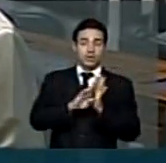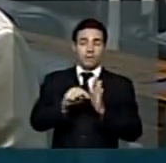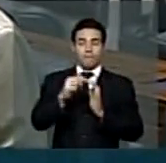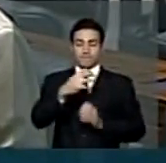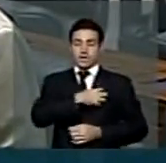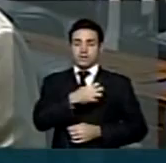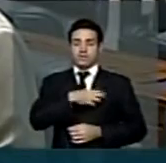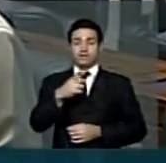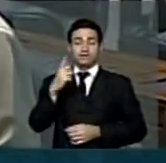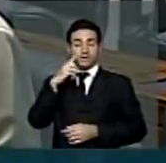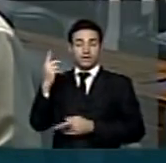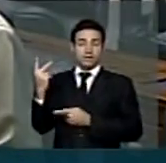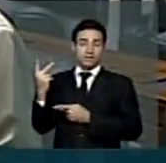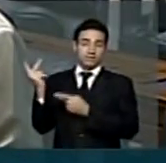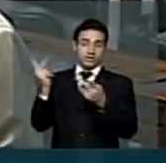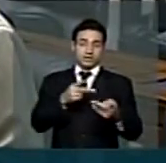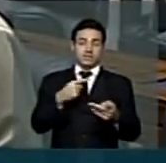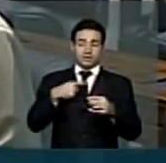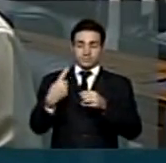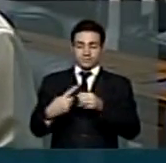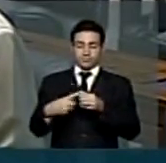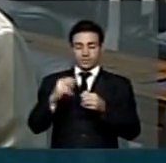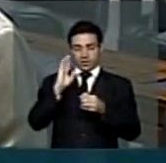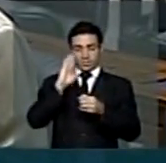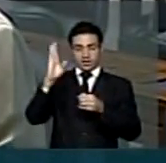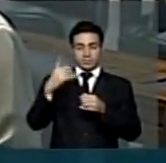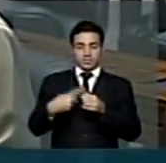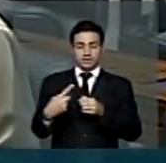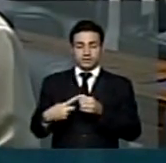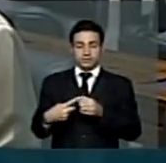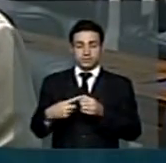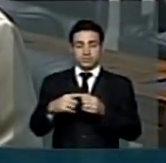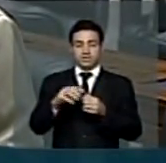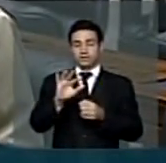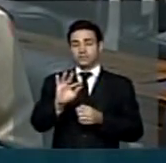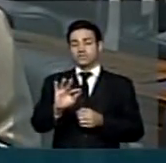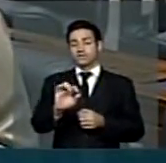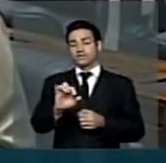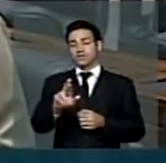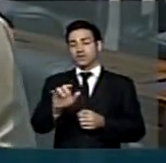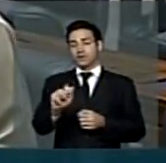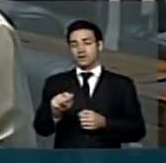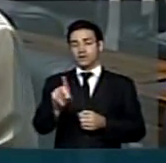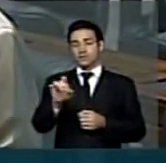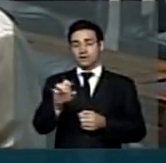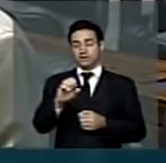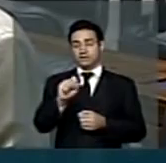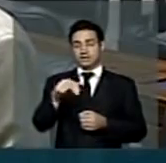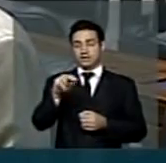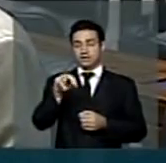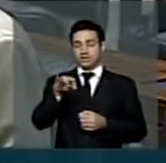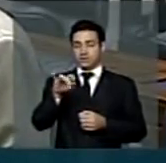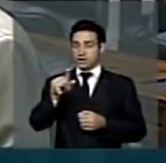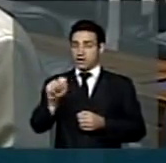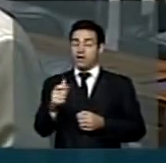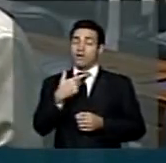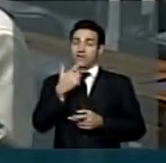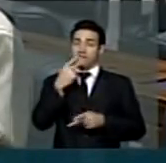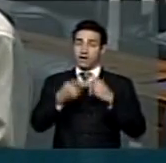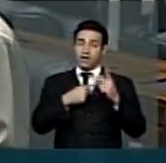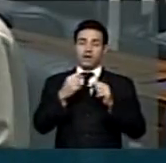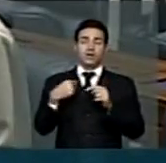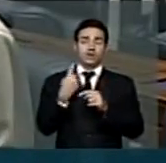visitando, inclusive, a cidade do interior, a principal cidade do interior, Feira de Santana. Nós estamos aqui para dizer que nós